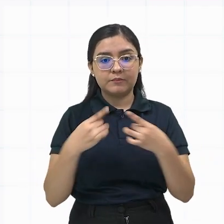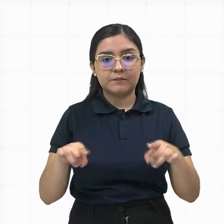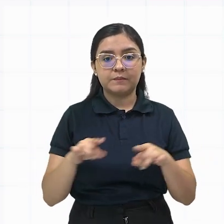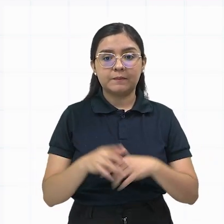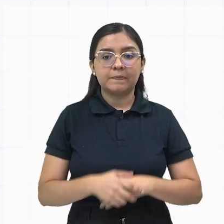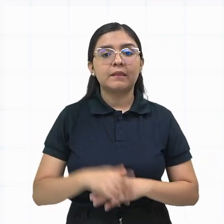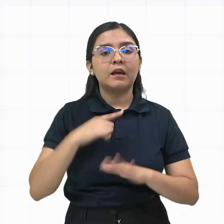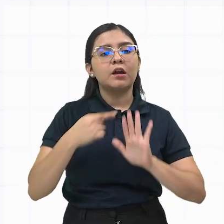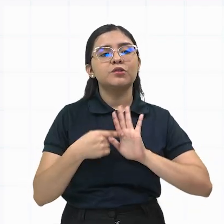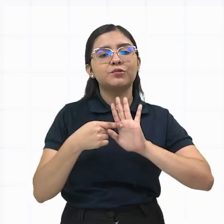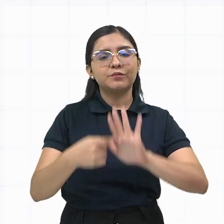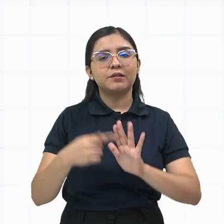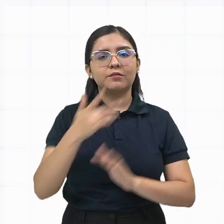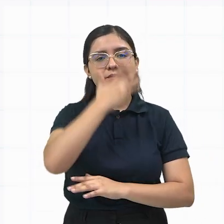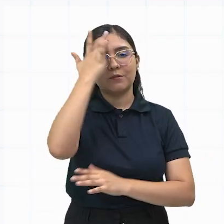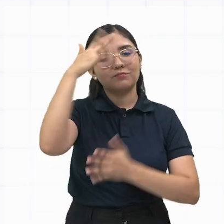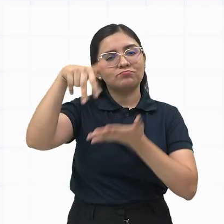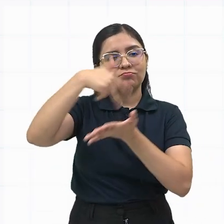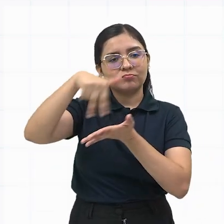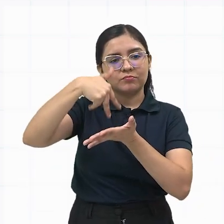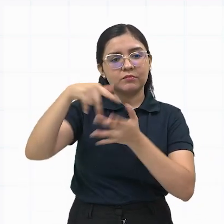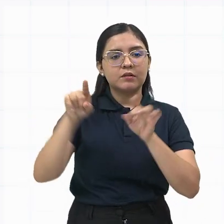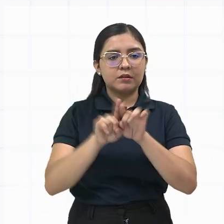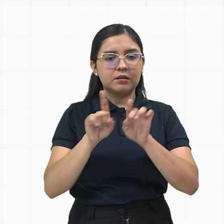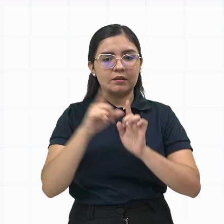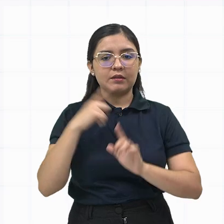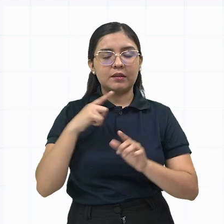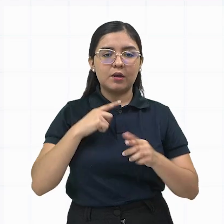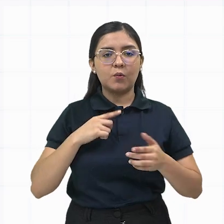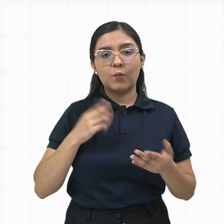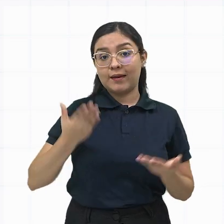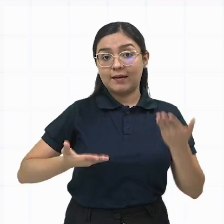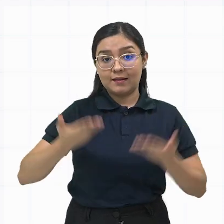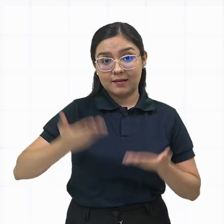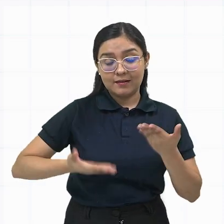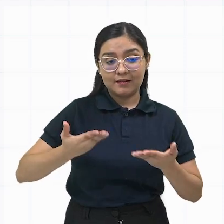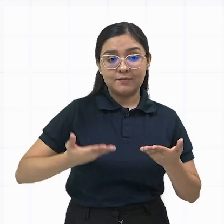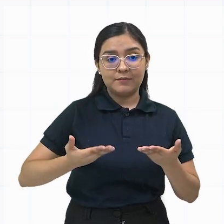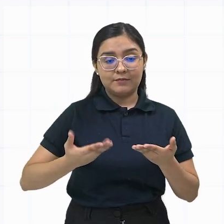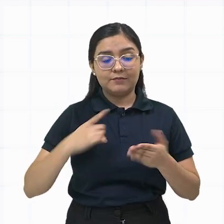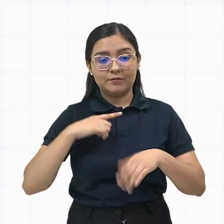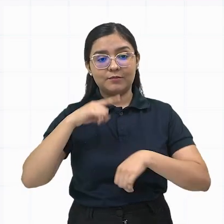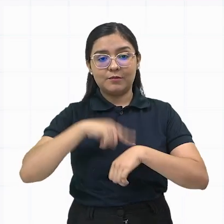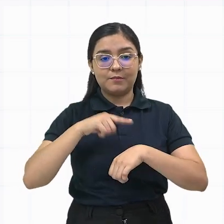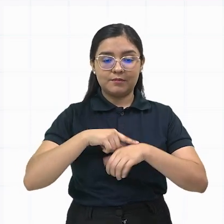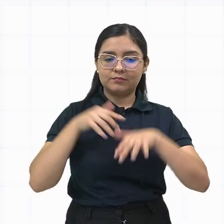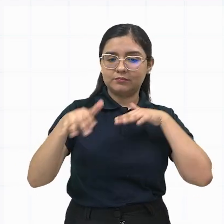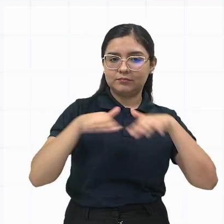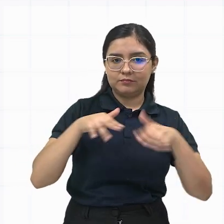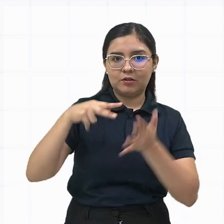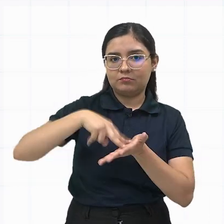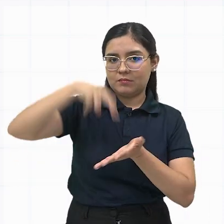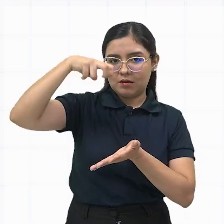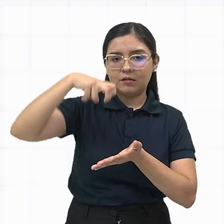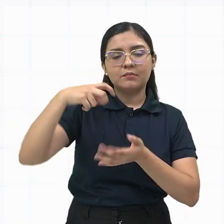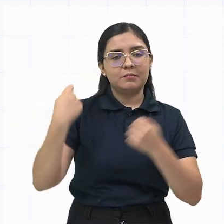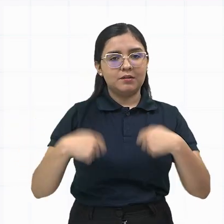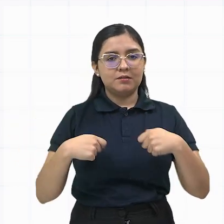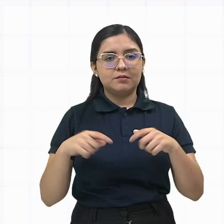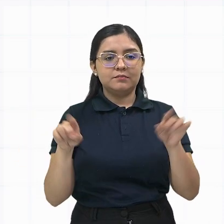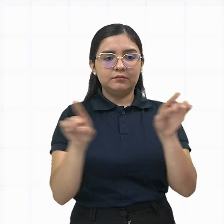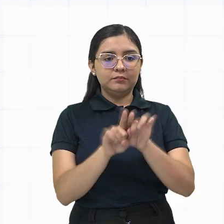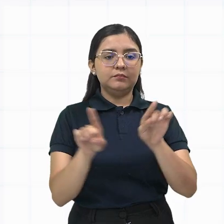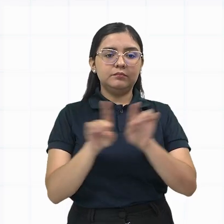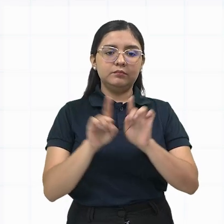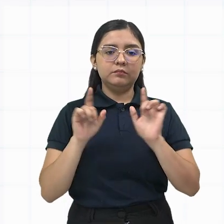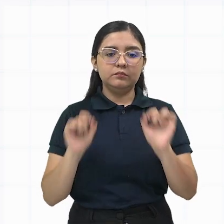coreografia, ajudando os dançarinos a obterem equilíbrio ao executar passos acrobáticos.